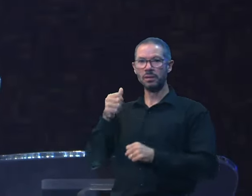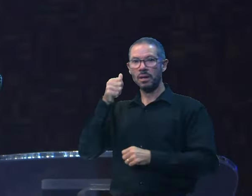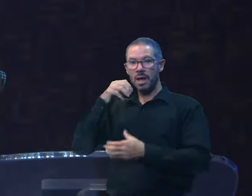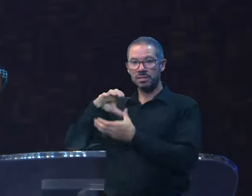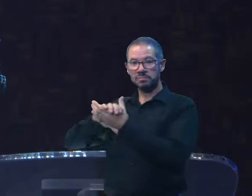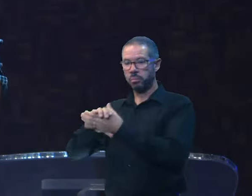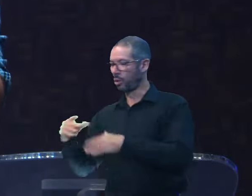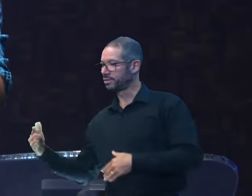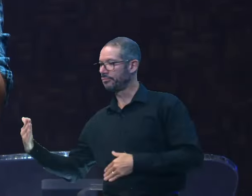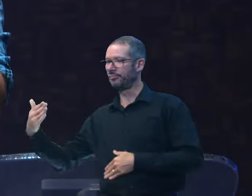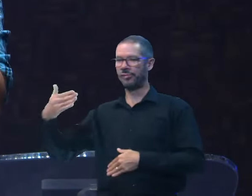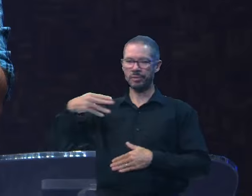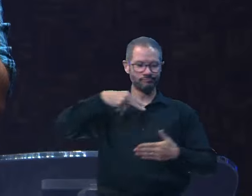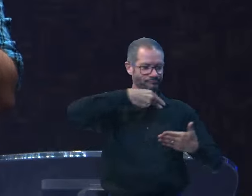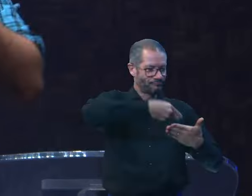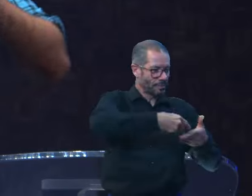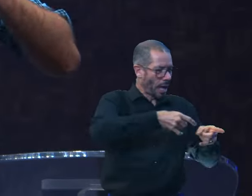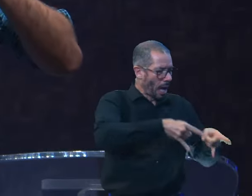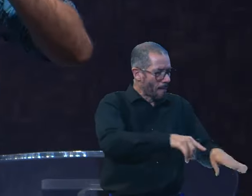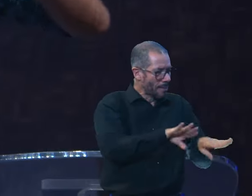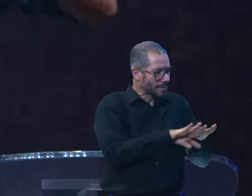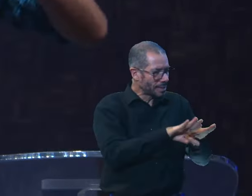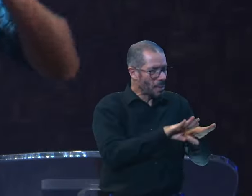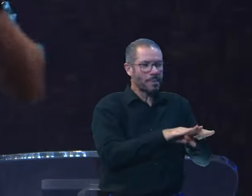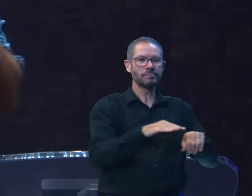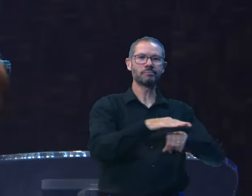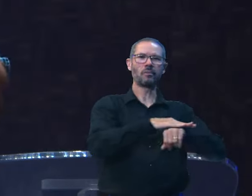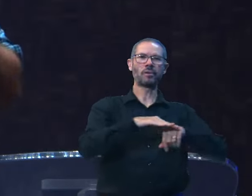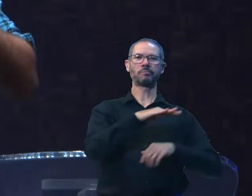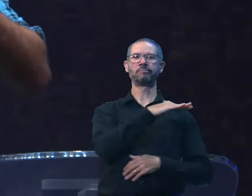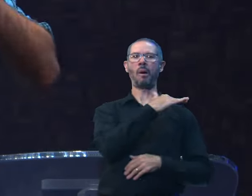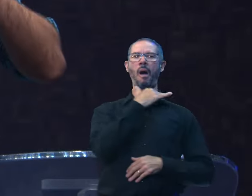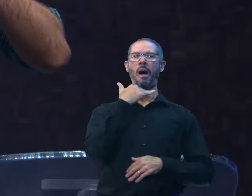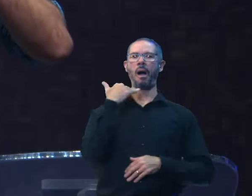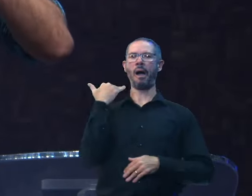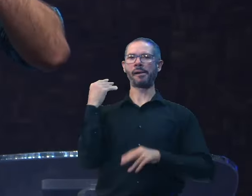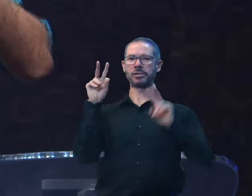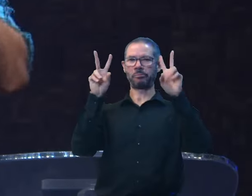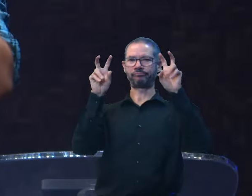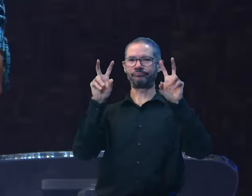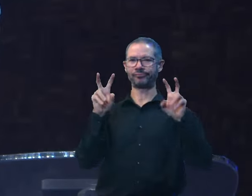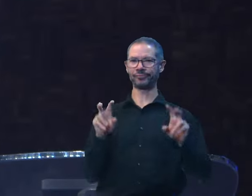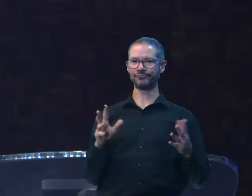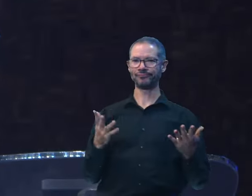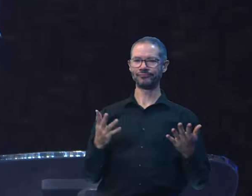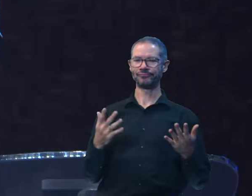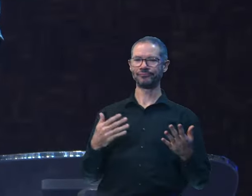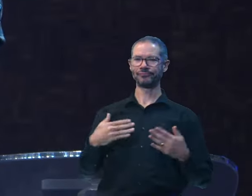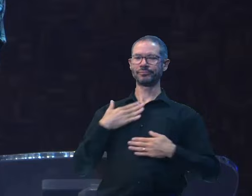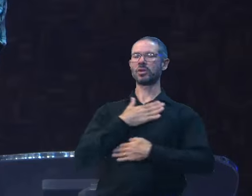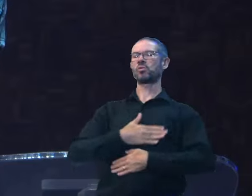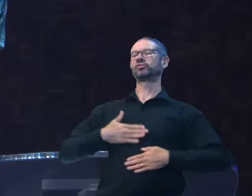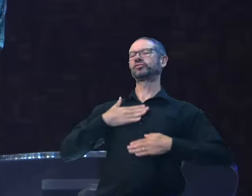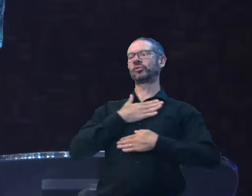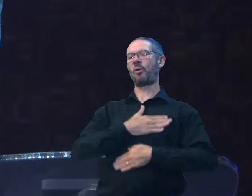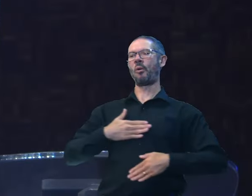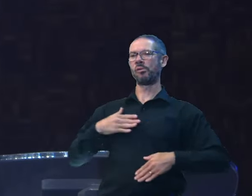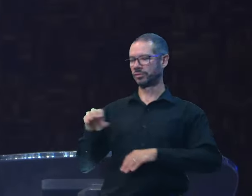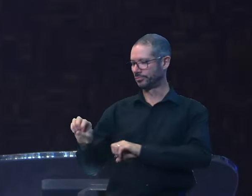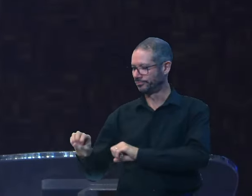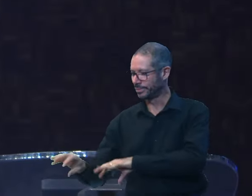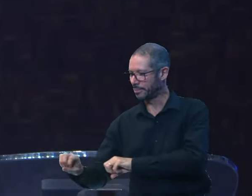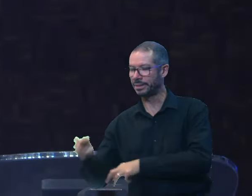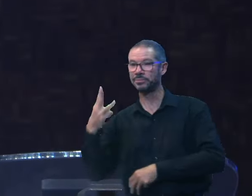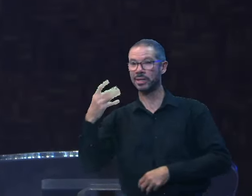pra cama dele ali também. Mas ele começou a falar sobre morte. Que assunto gostoso para trabalhar com uma criança de